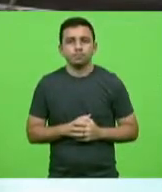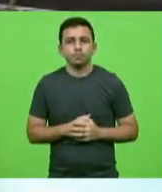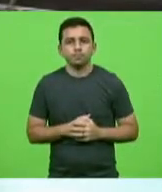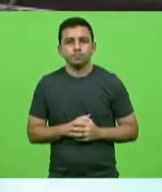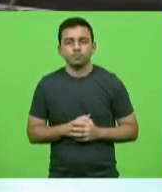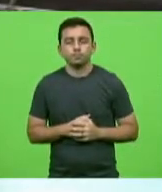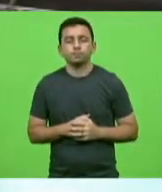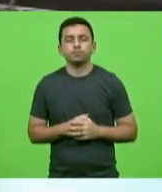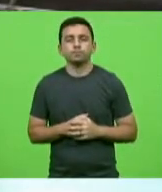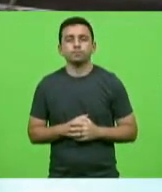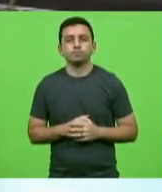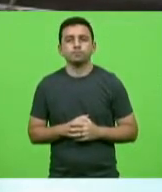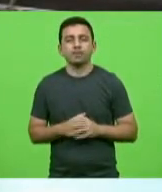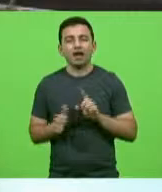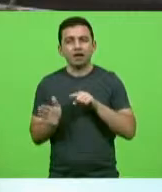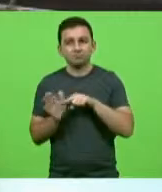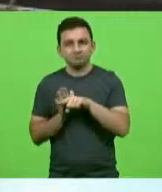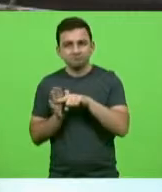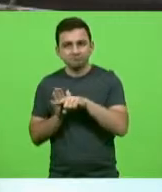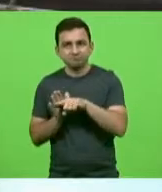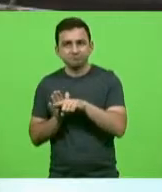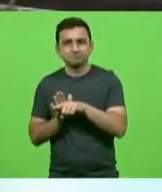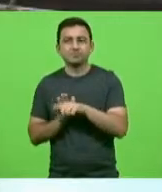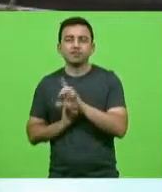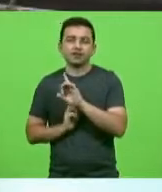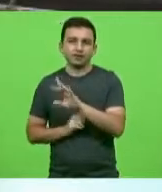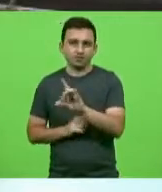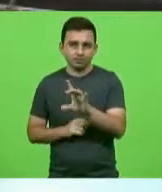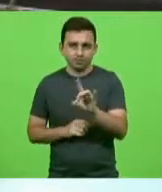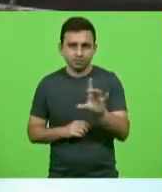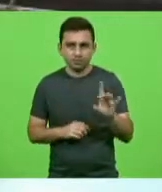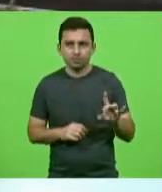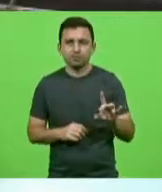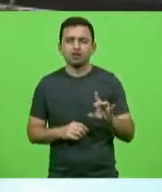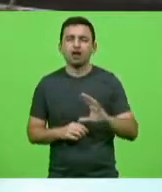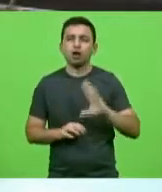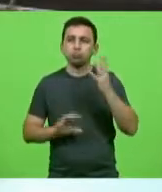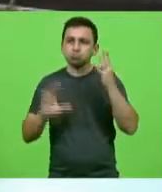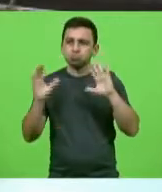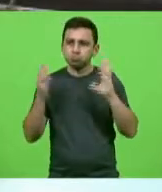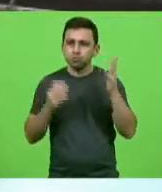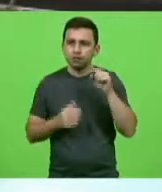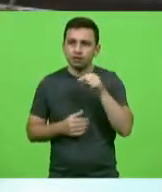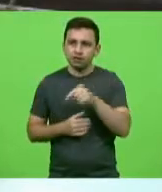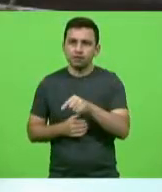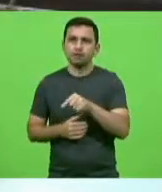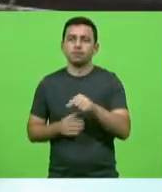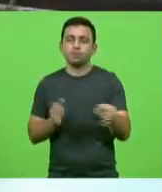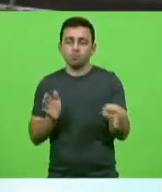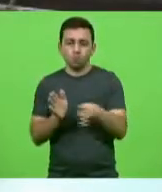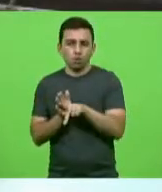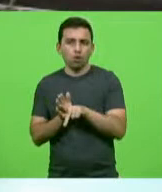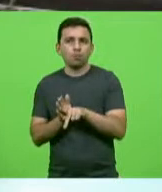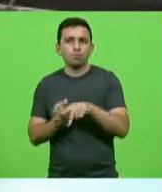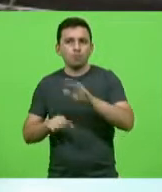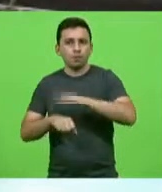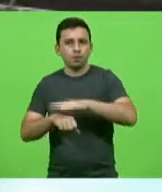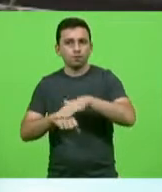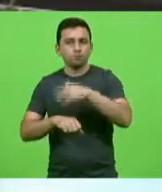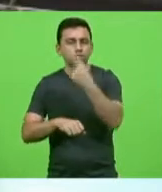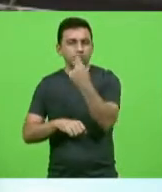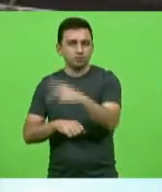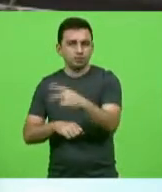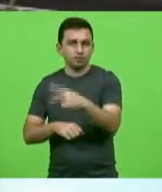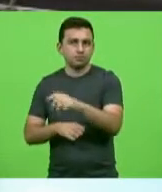Tribunal de Julgamento analise cada fato imputado ao governador do estado de Santa